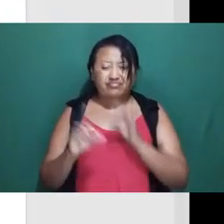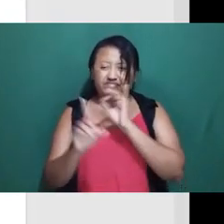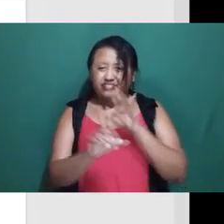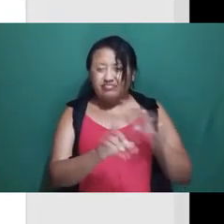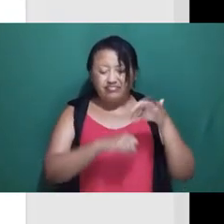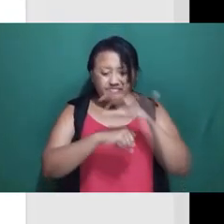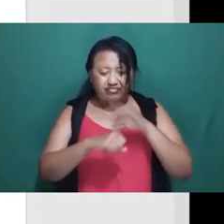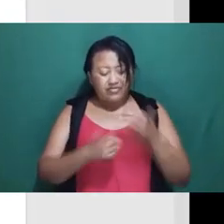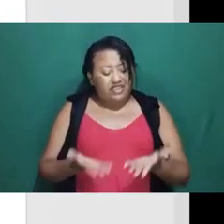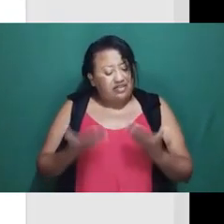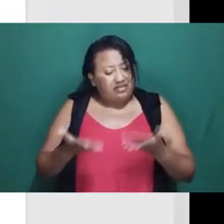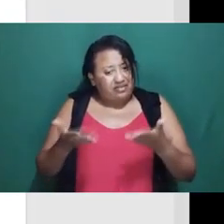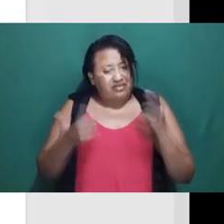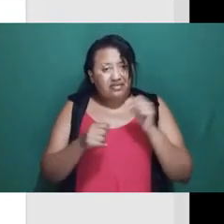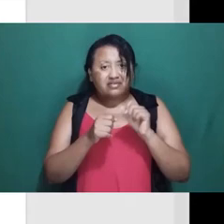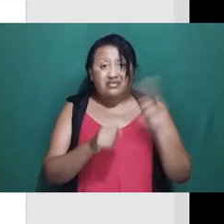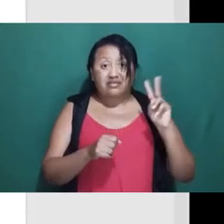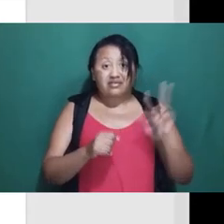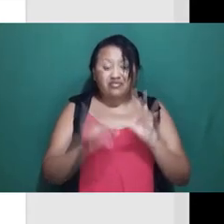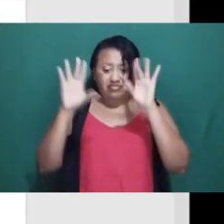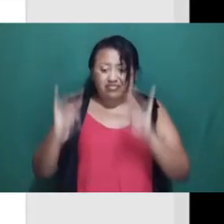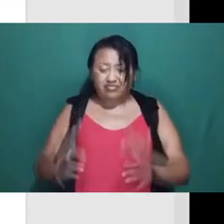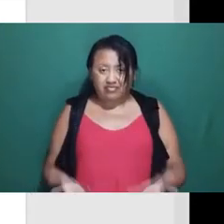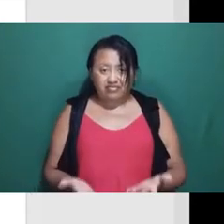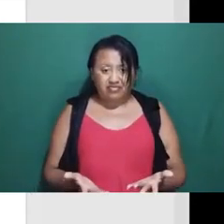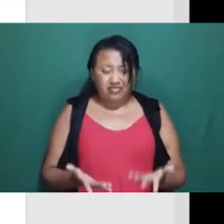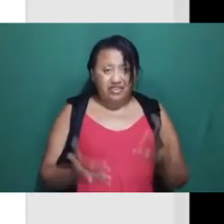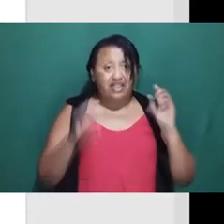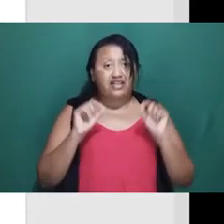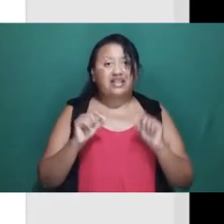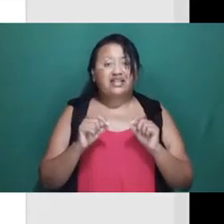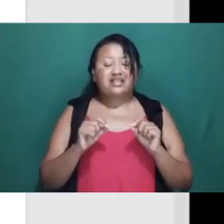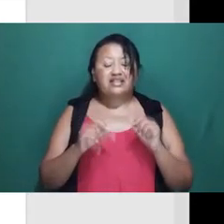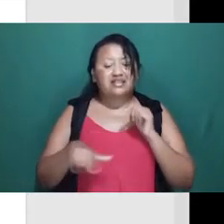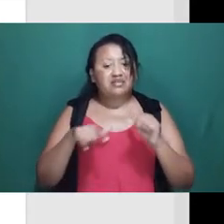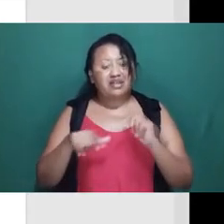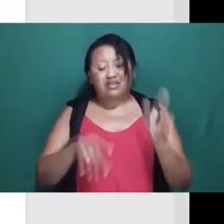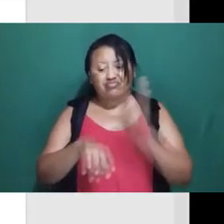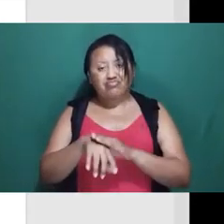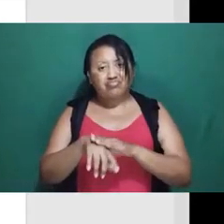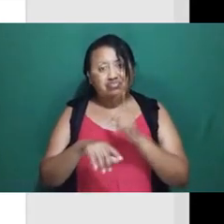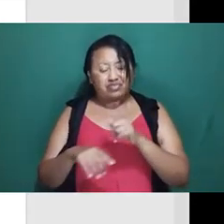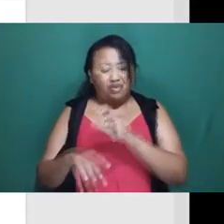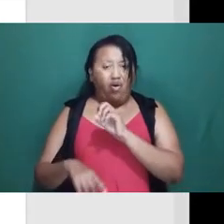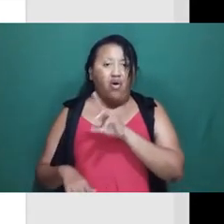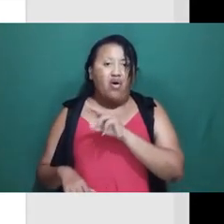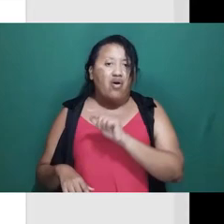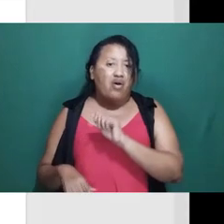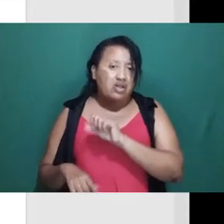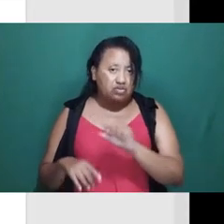uma região de DNA para fazer as proteínas específicas que atuaram naquele tecido naquele órgão né então é um processo que